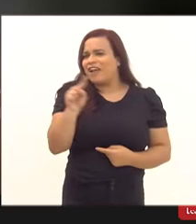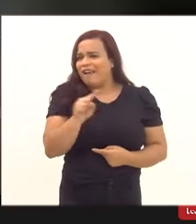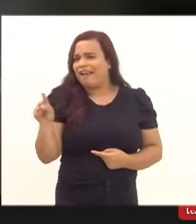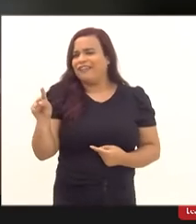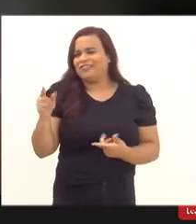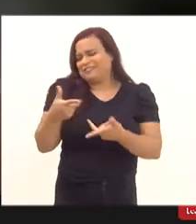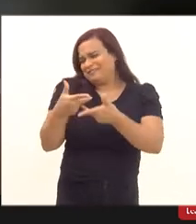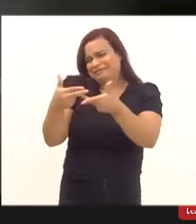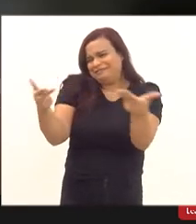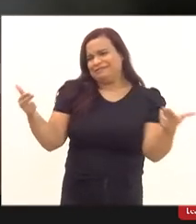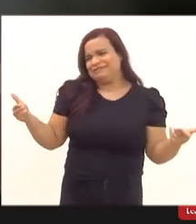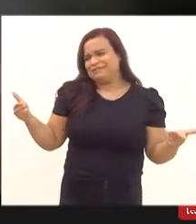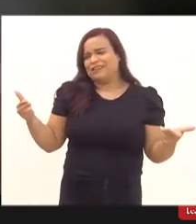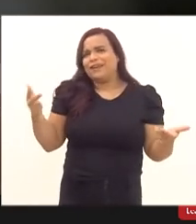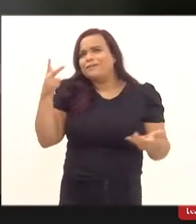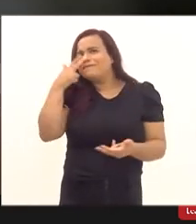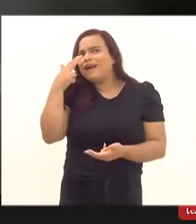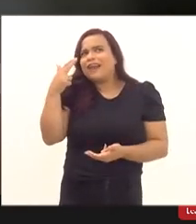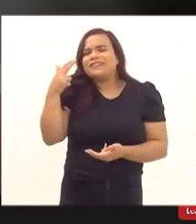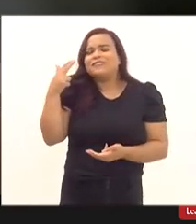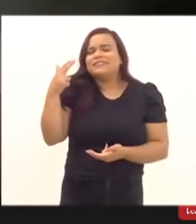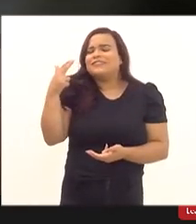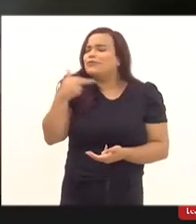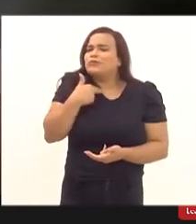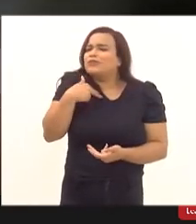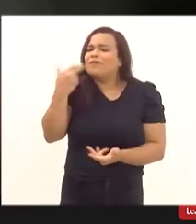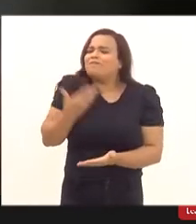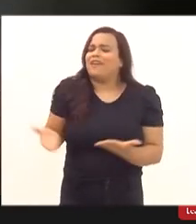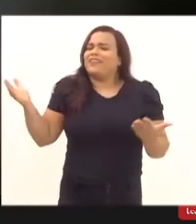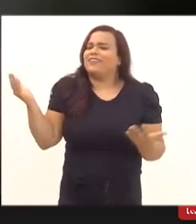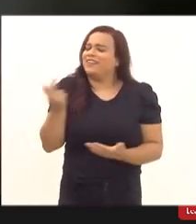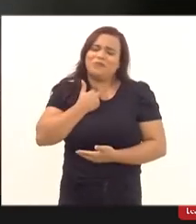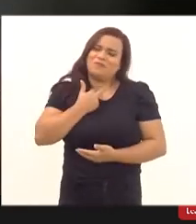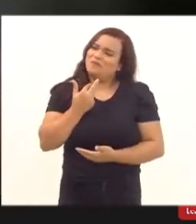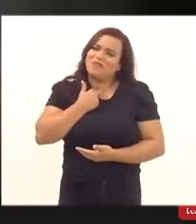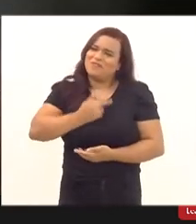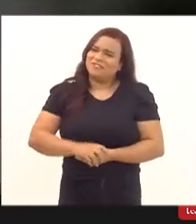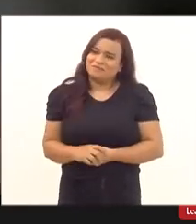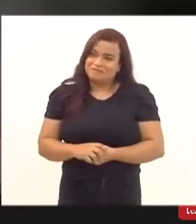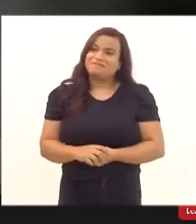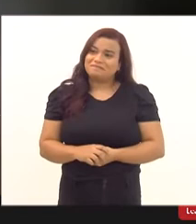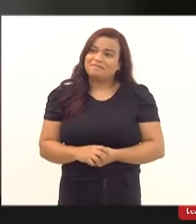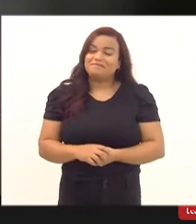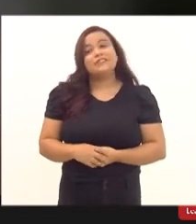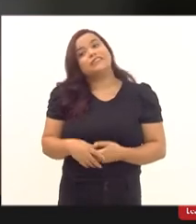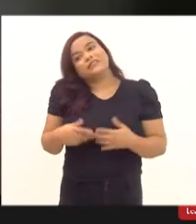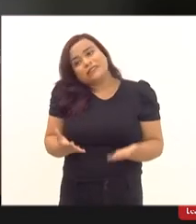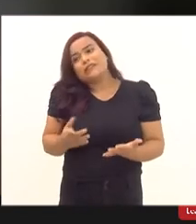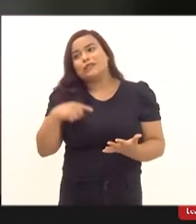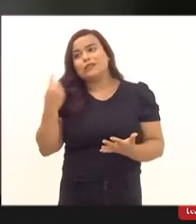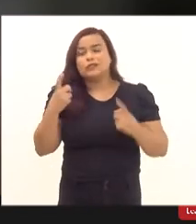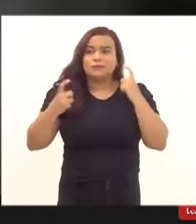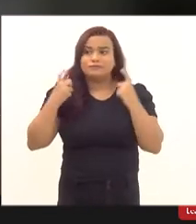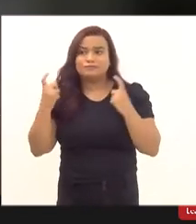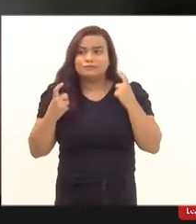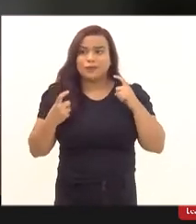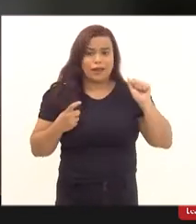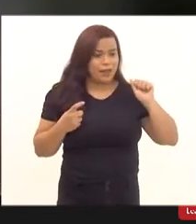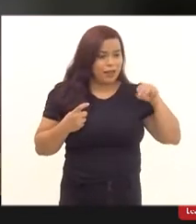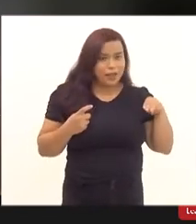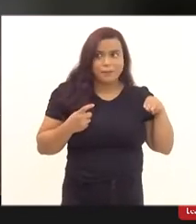coisas é algo que não tem preço Então temos que lutar preocupação de ter a m e